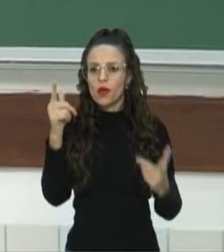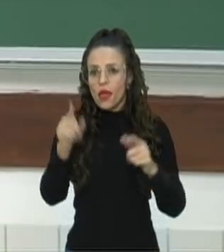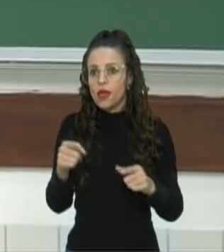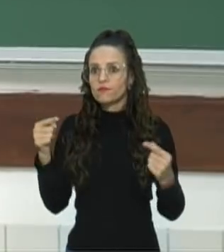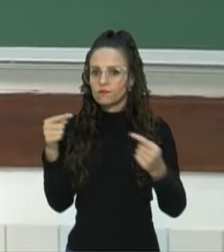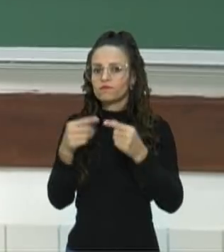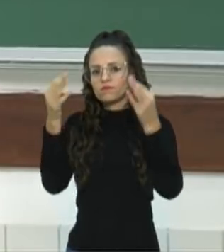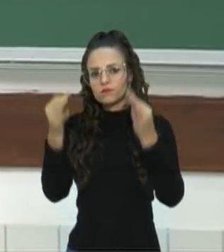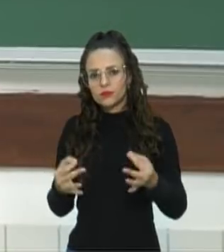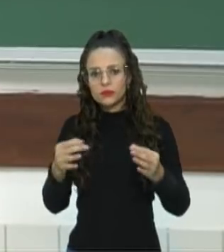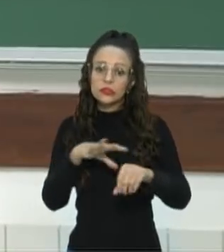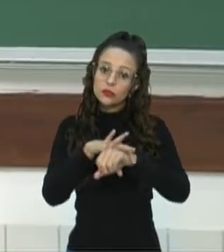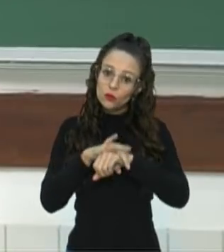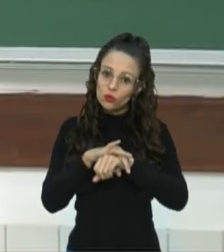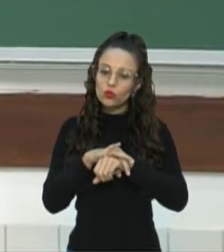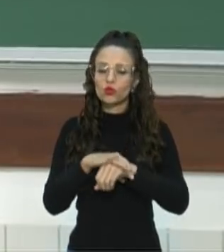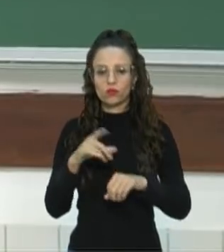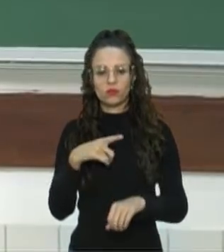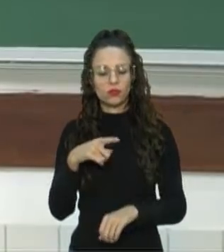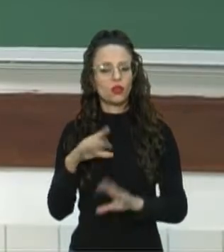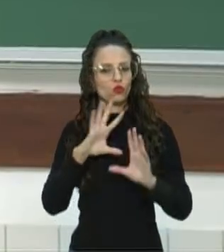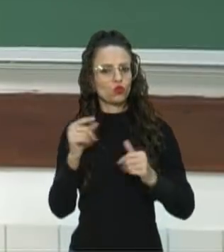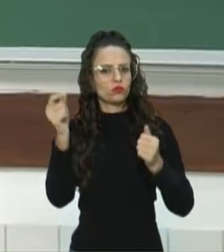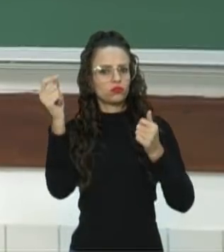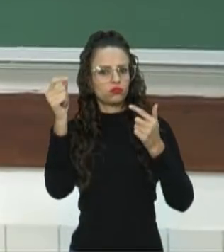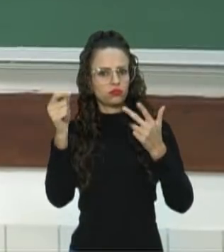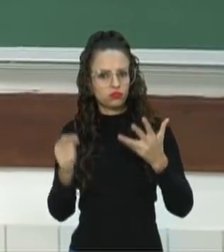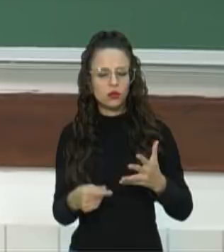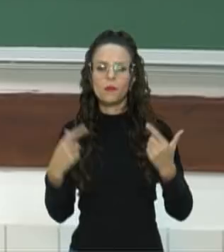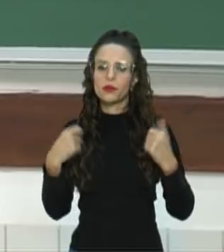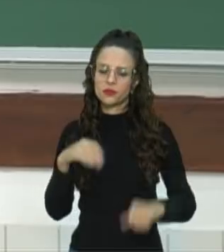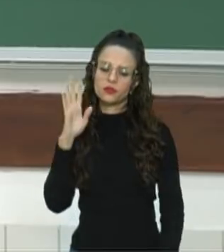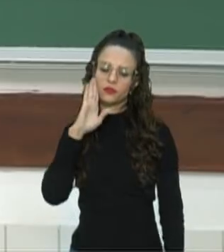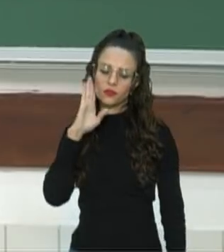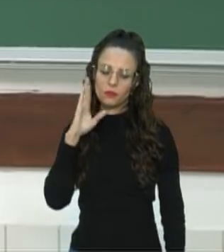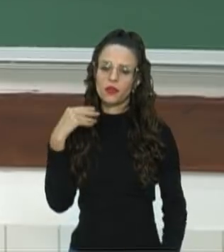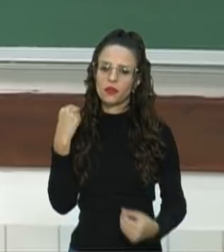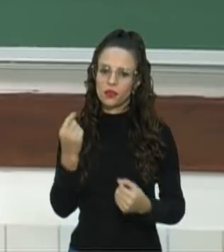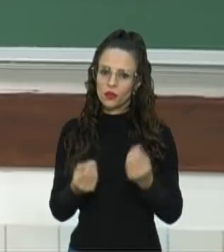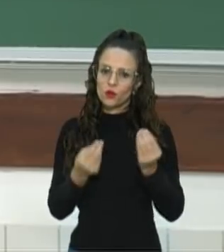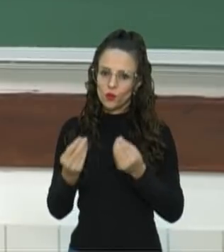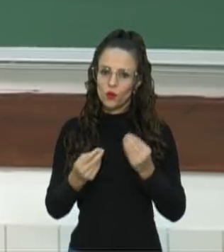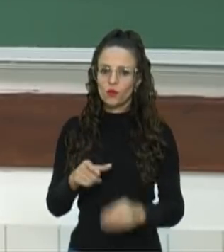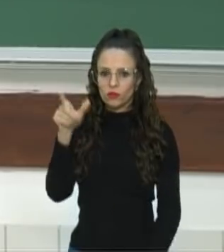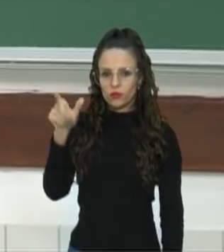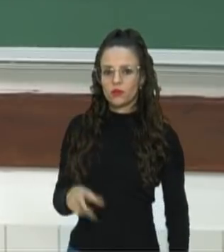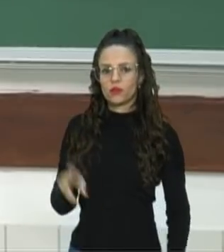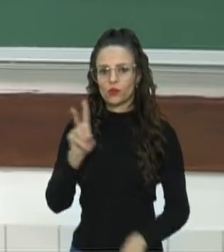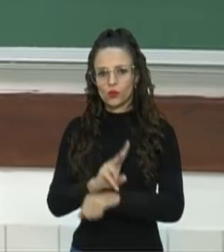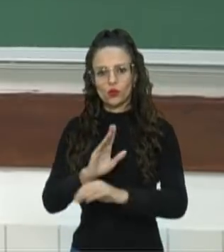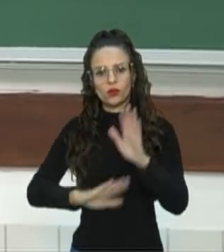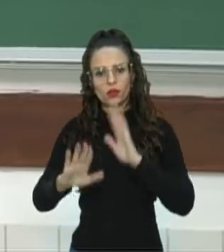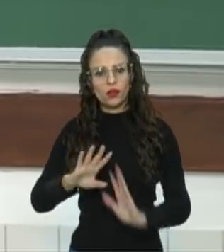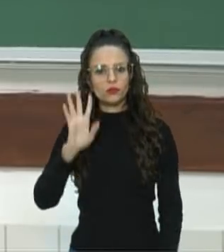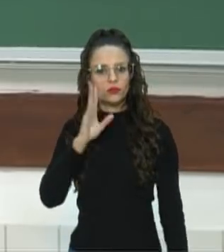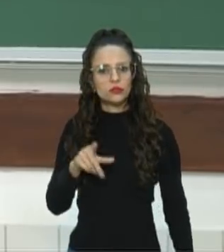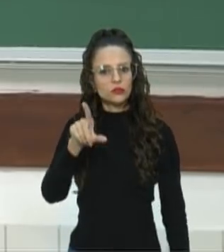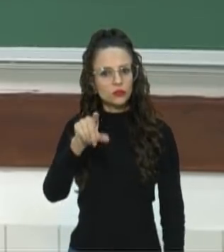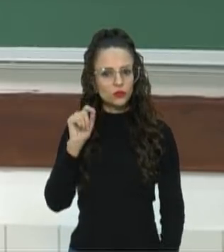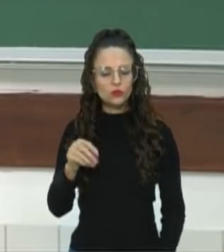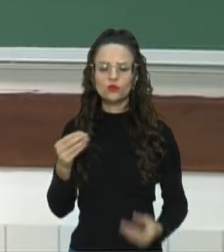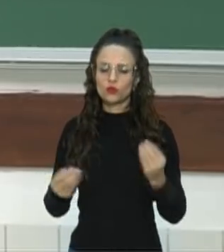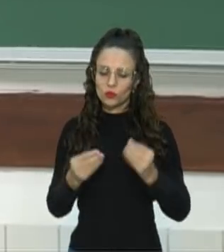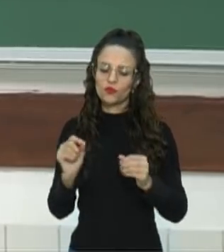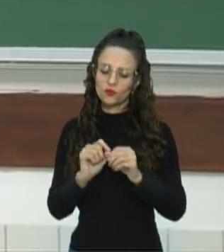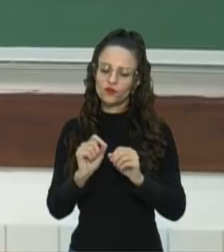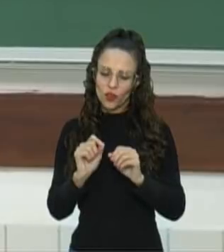o ideal, né? Se é seguro, tem todas essas questões que tem que estar se levando em consideração, que o atleta deve tomar decisão naquele momento ali, né?